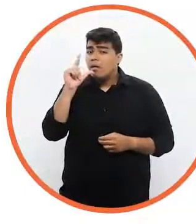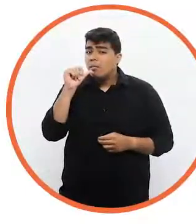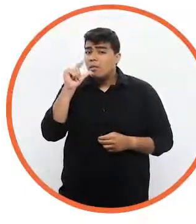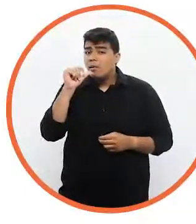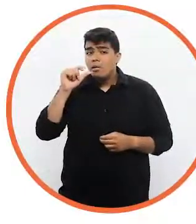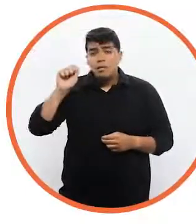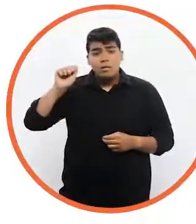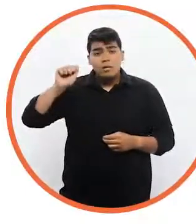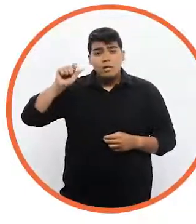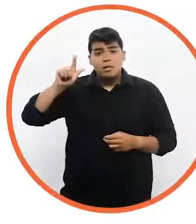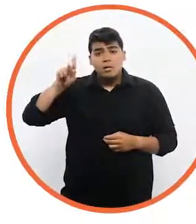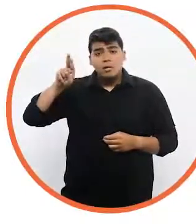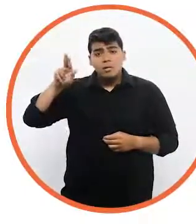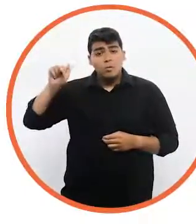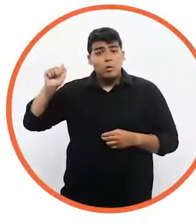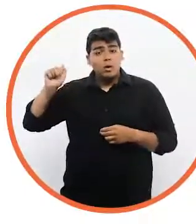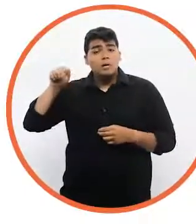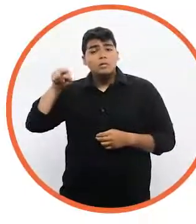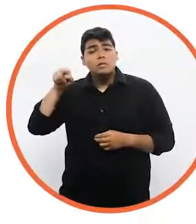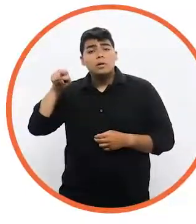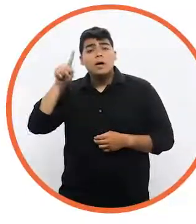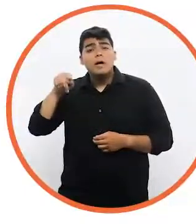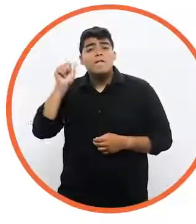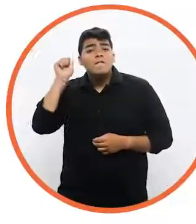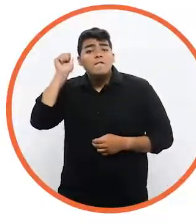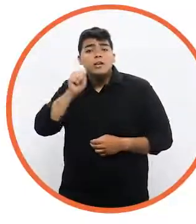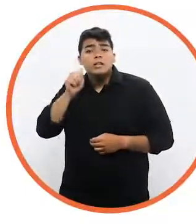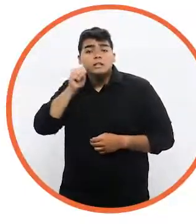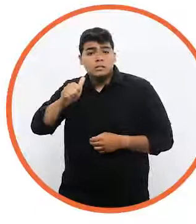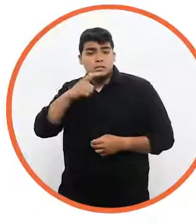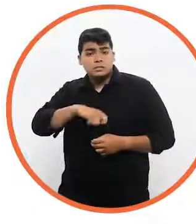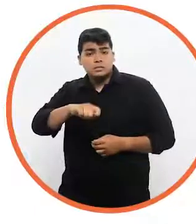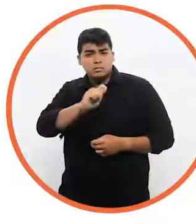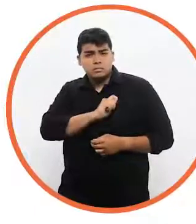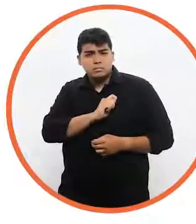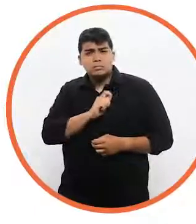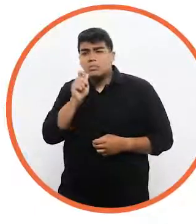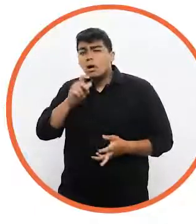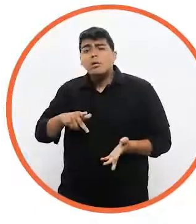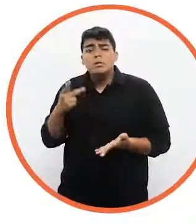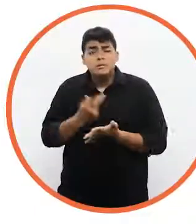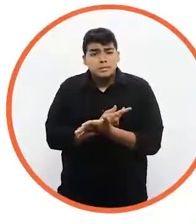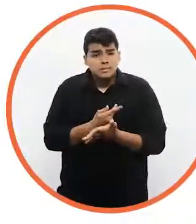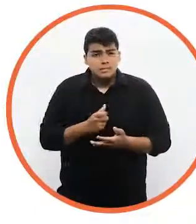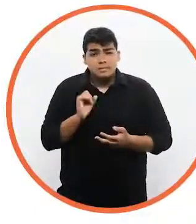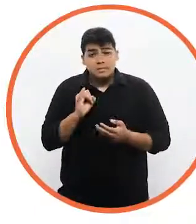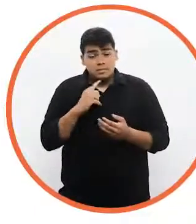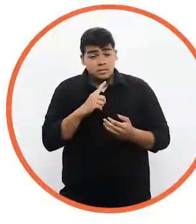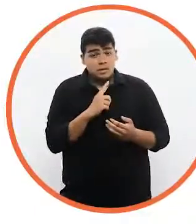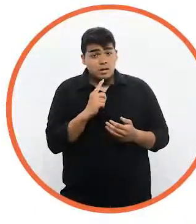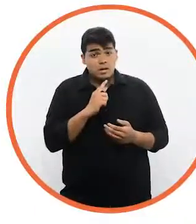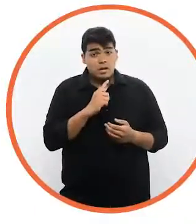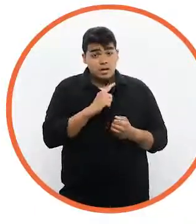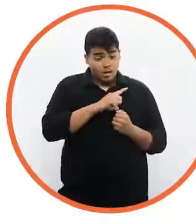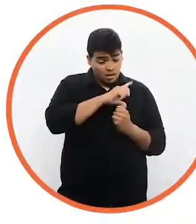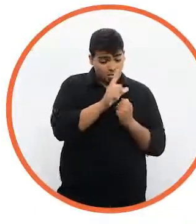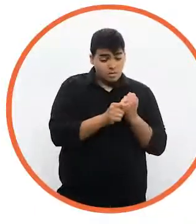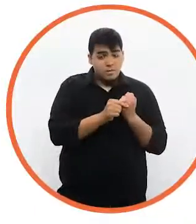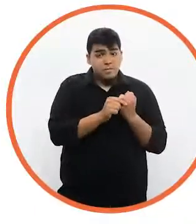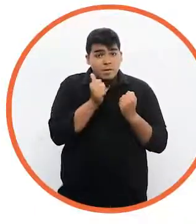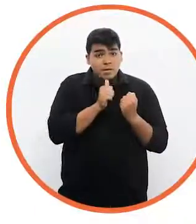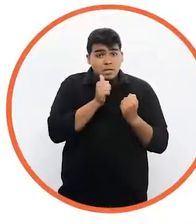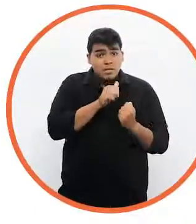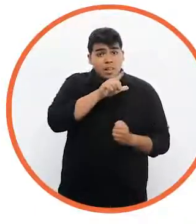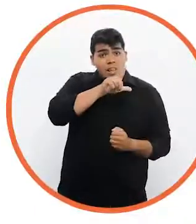que é uma palavra feminina na língua espanhola. O que acontece? Se eu coloco o artigo feminino